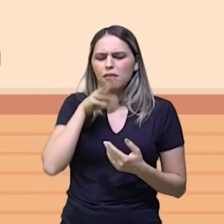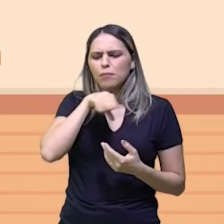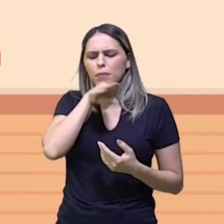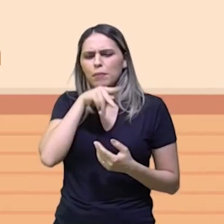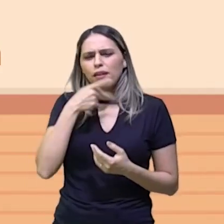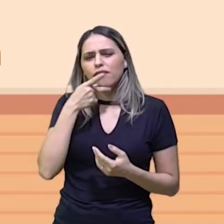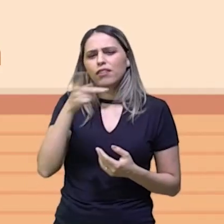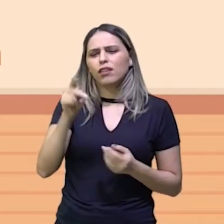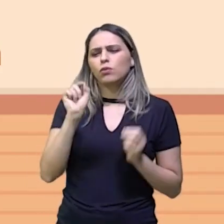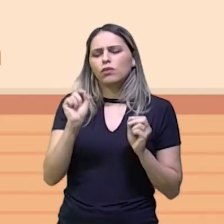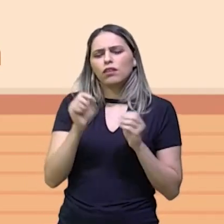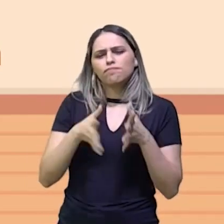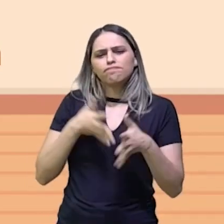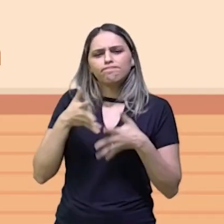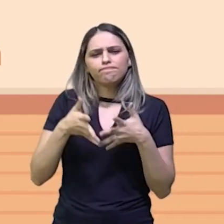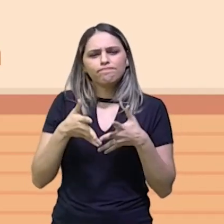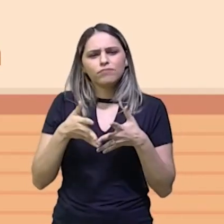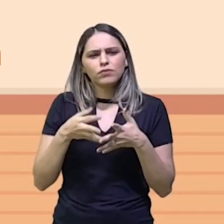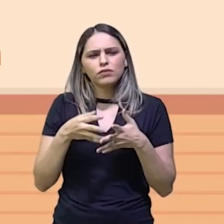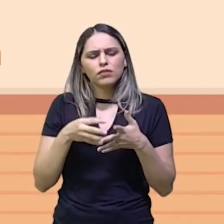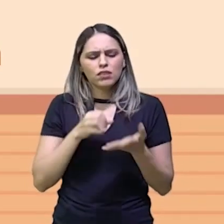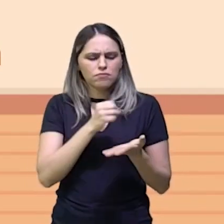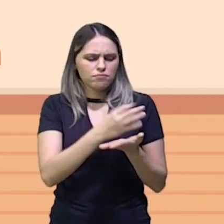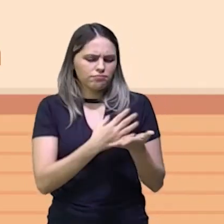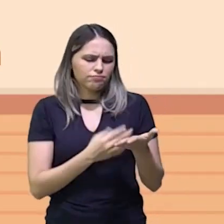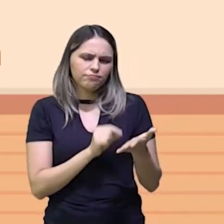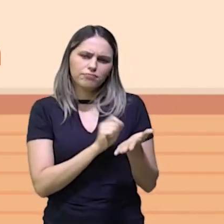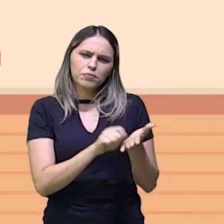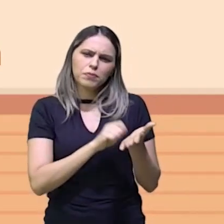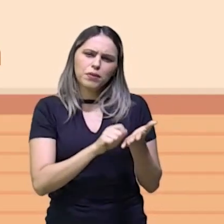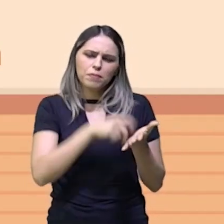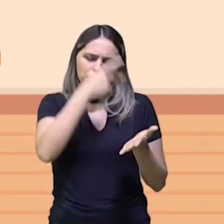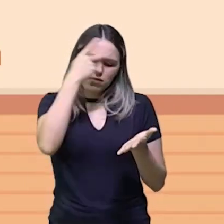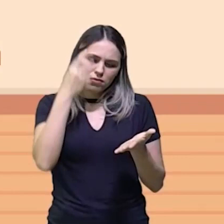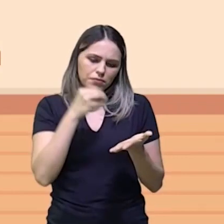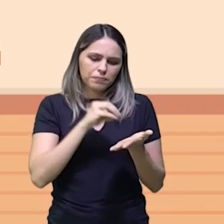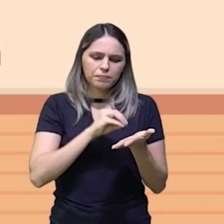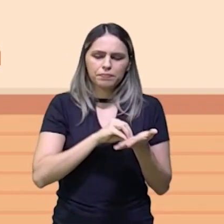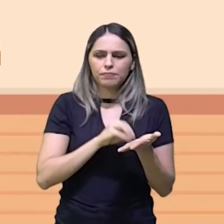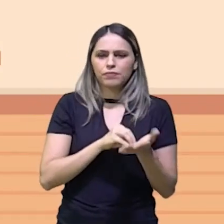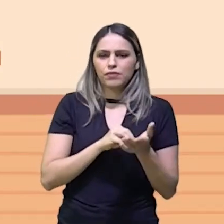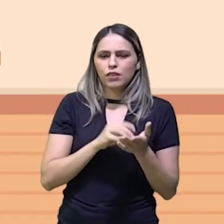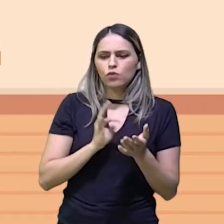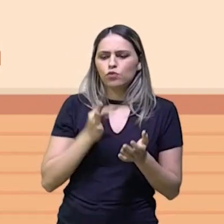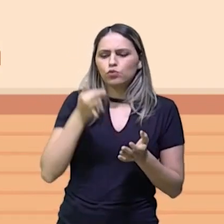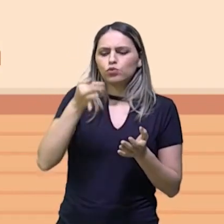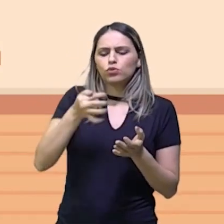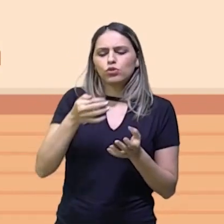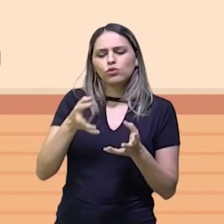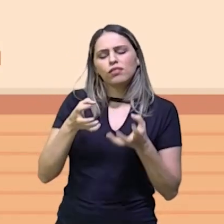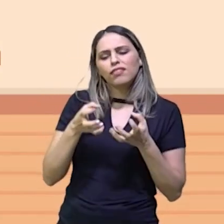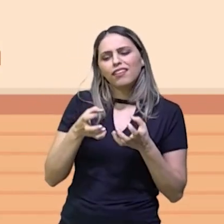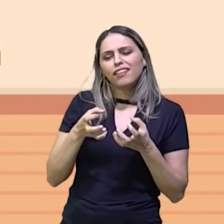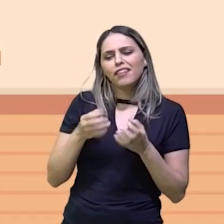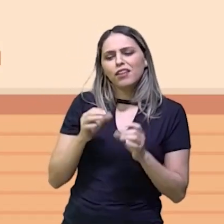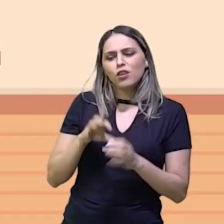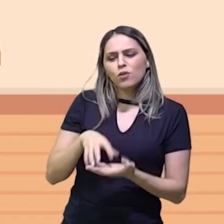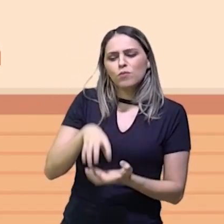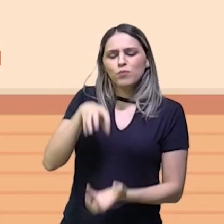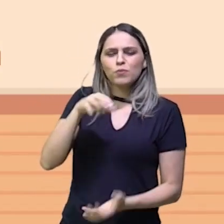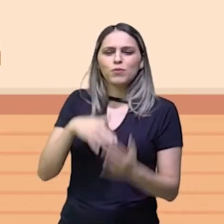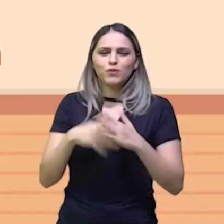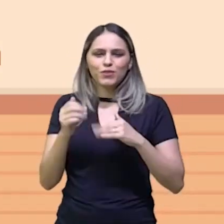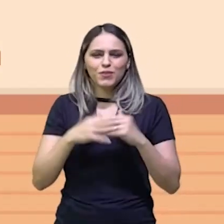carta, nós falamos sobre uma pessoa que gostaria muito de ser uma professora igual à sua mãe.